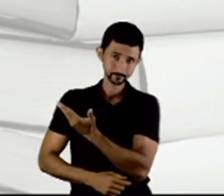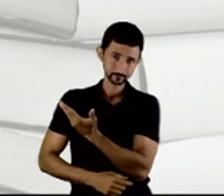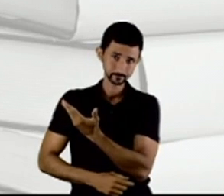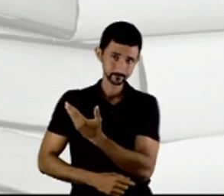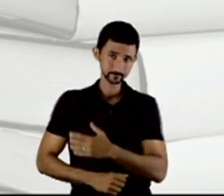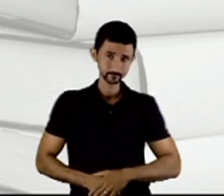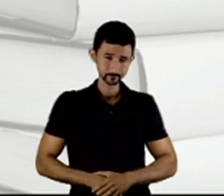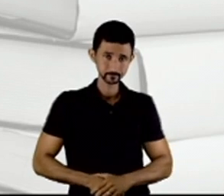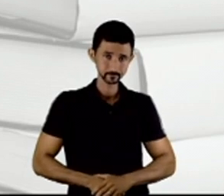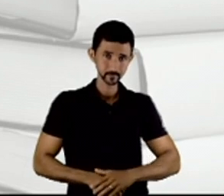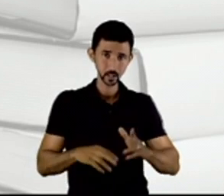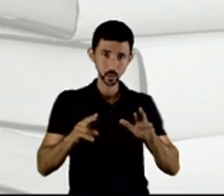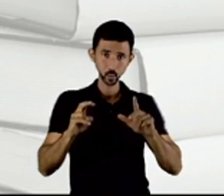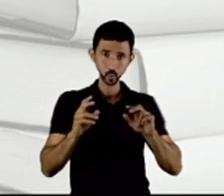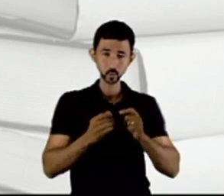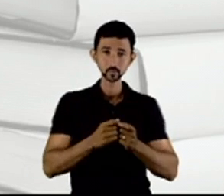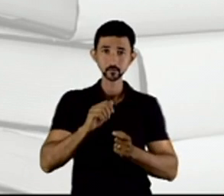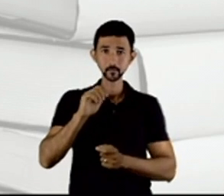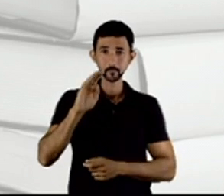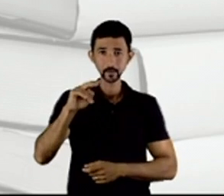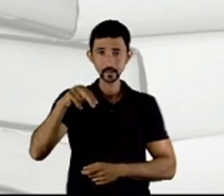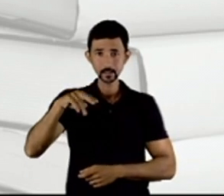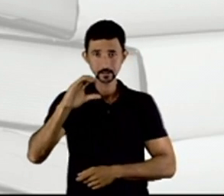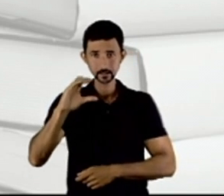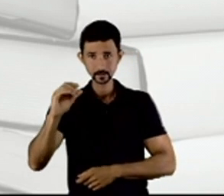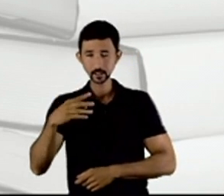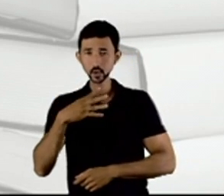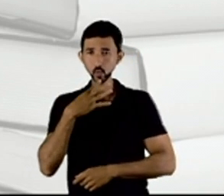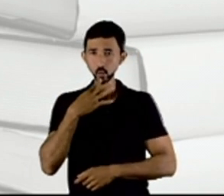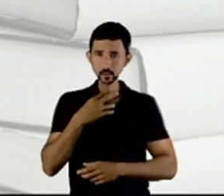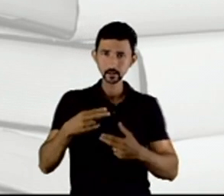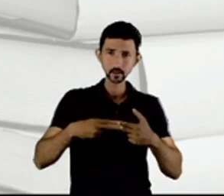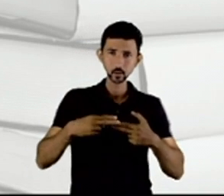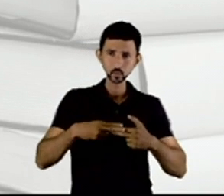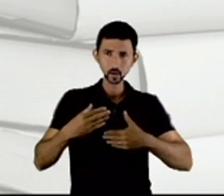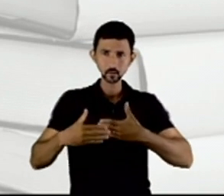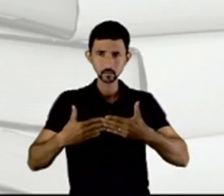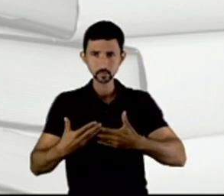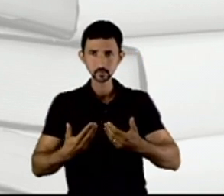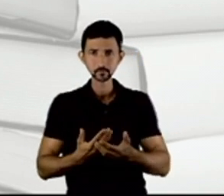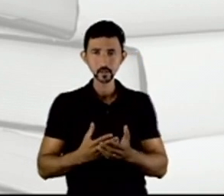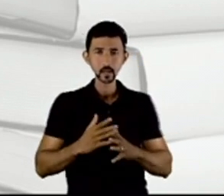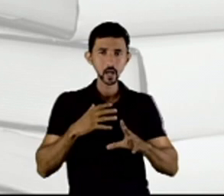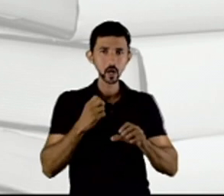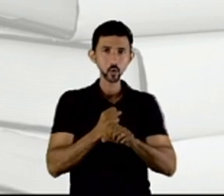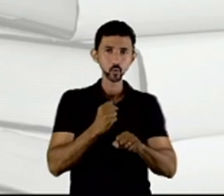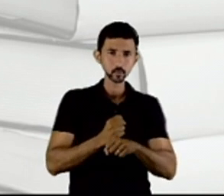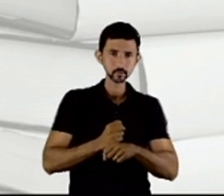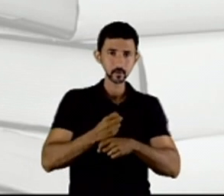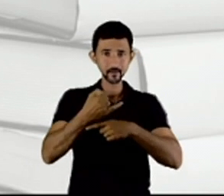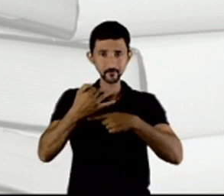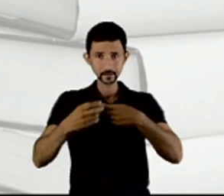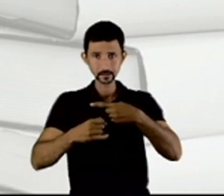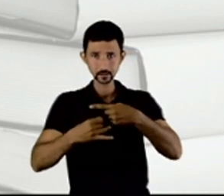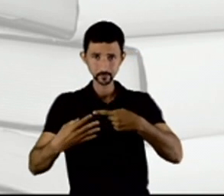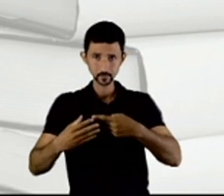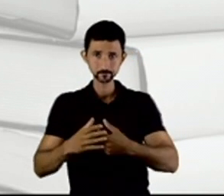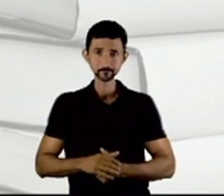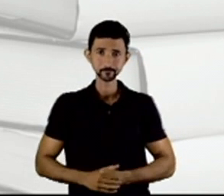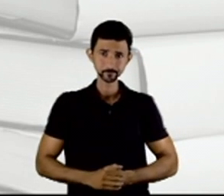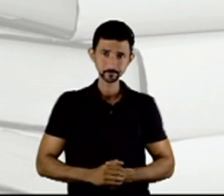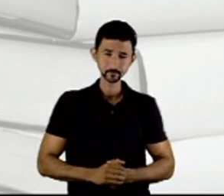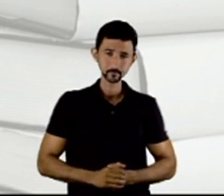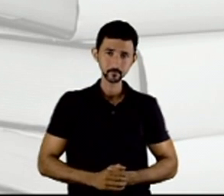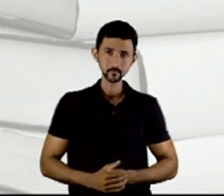da BNCC é a seguinte: reconhecer e utilizar procedimentos para obtenção de uma fração geratriz para